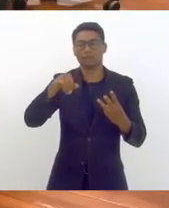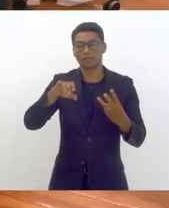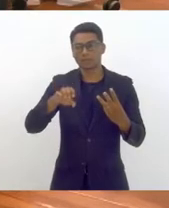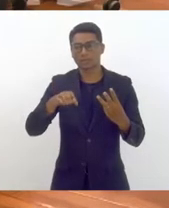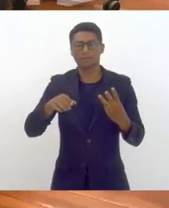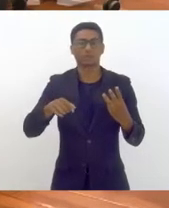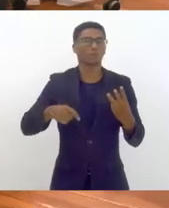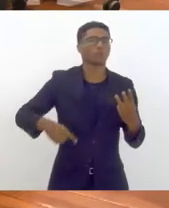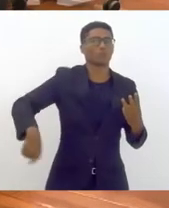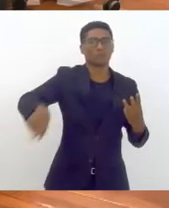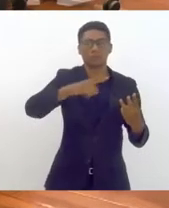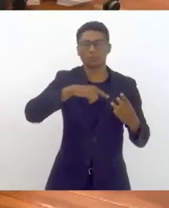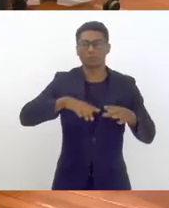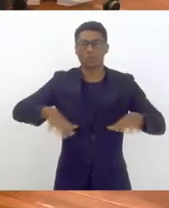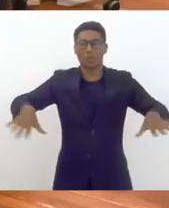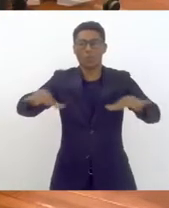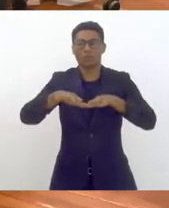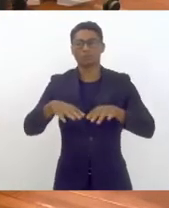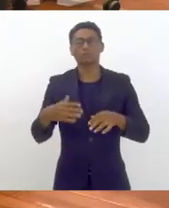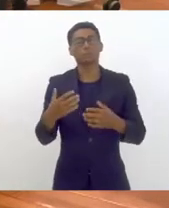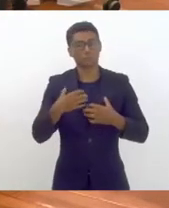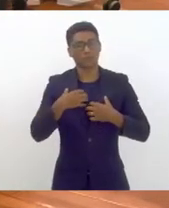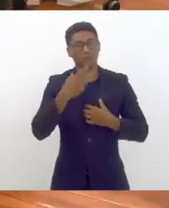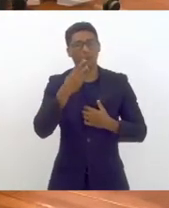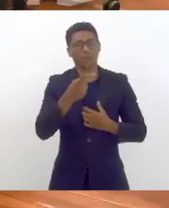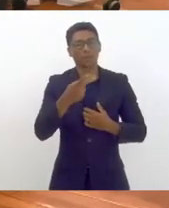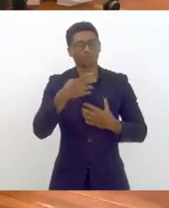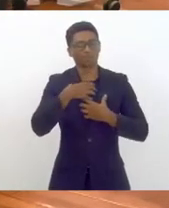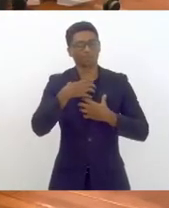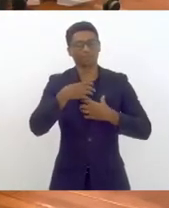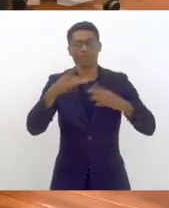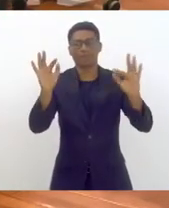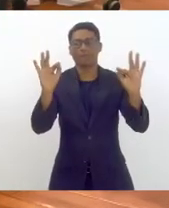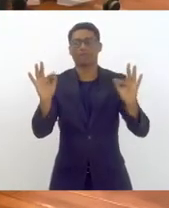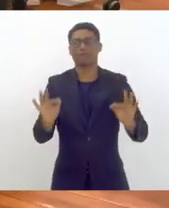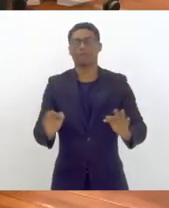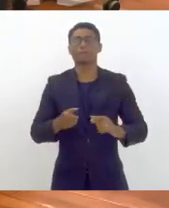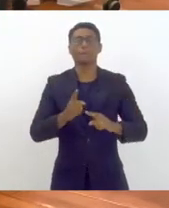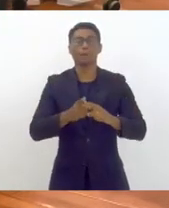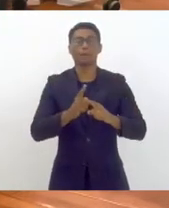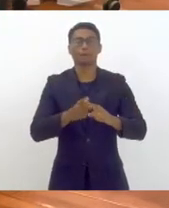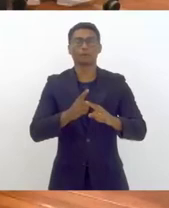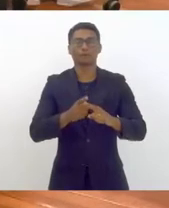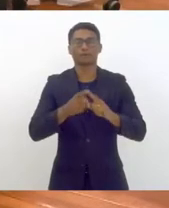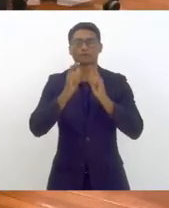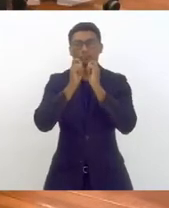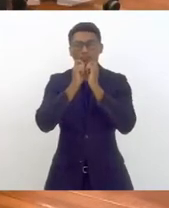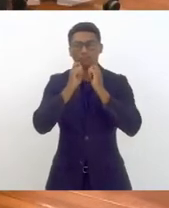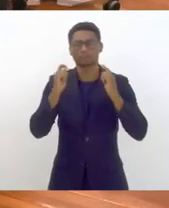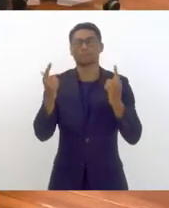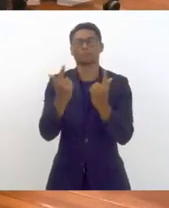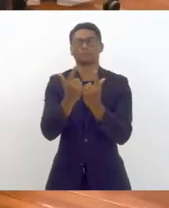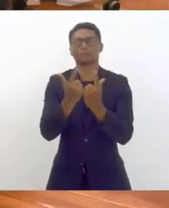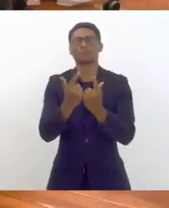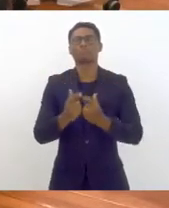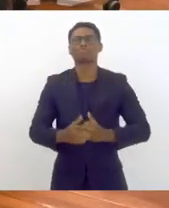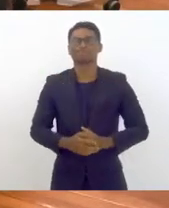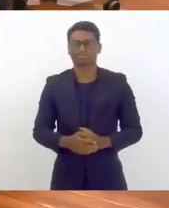nós, falar da felicidade, a Assembleia adotando uma